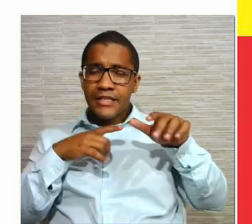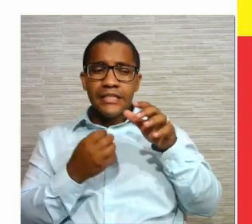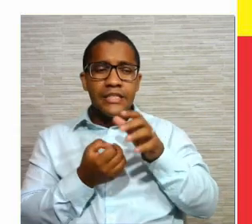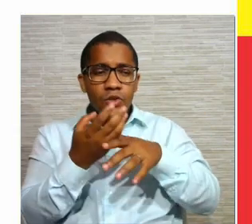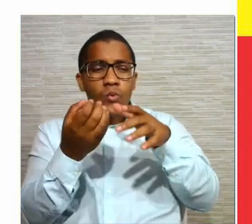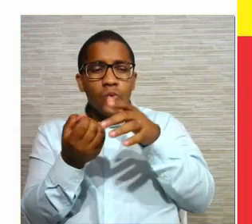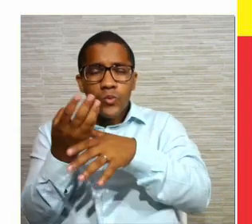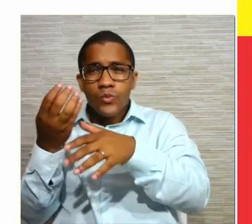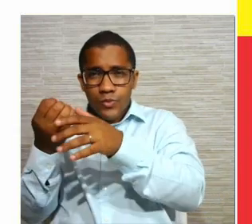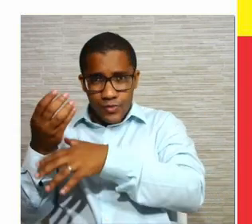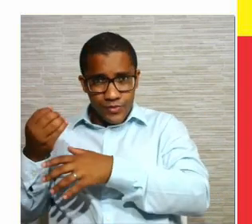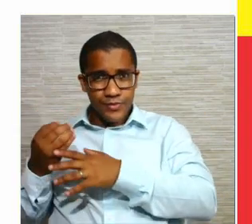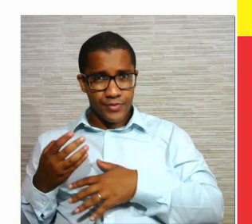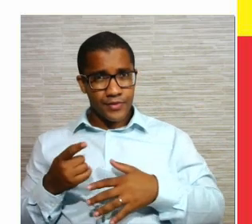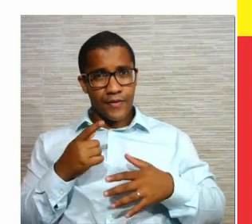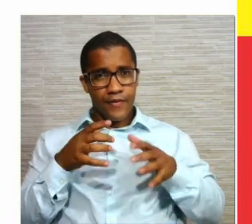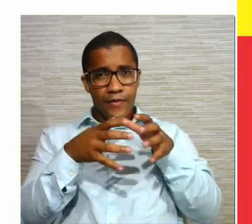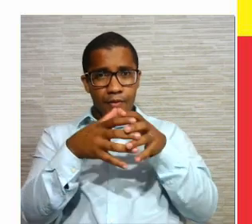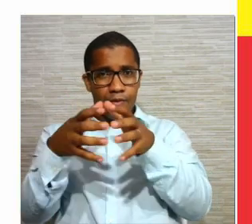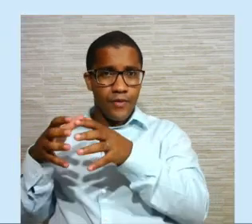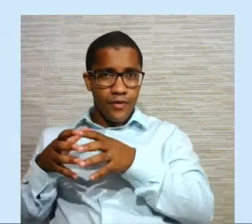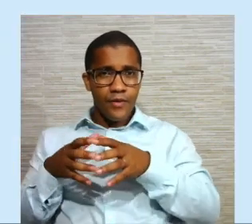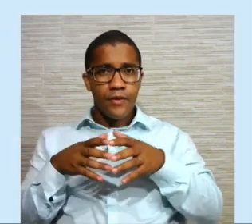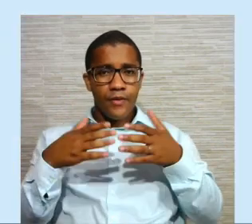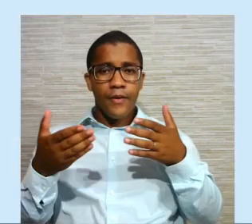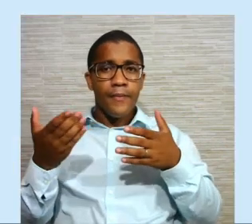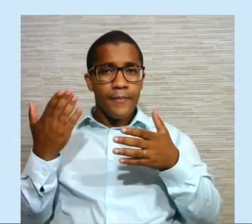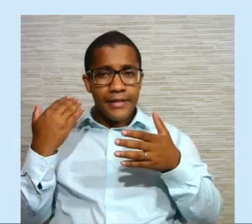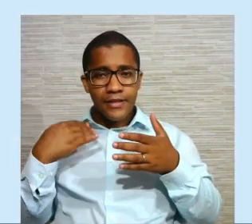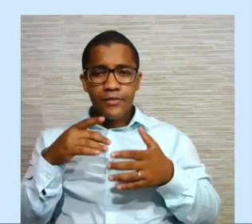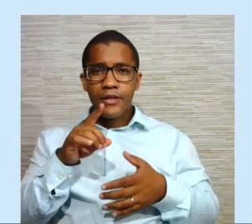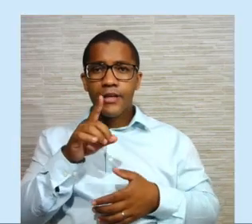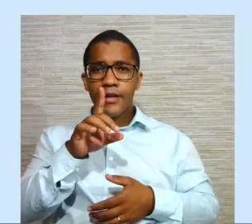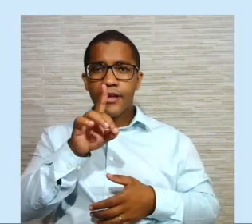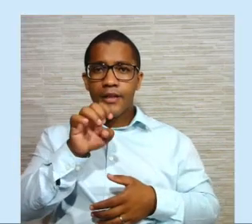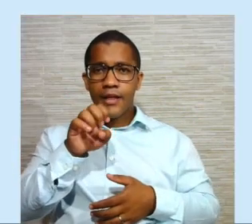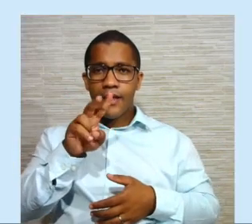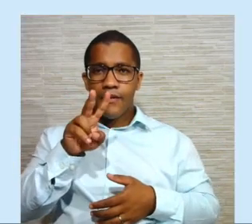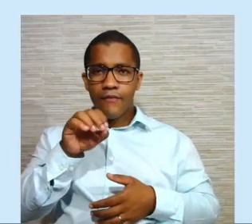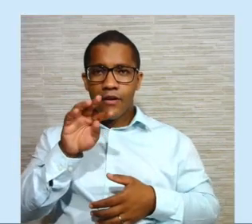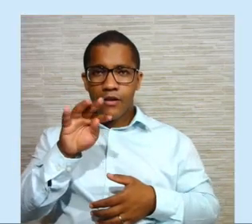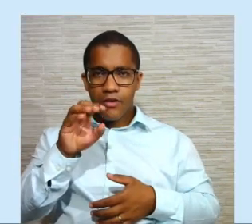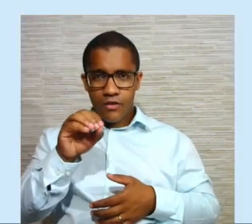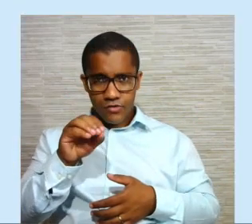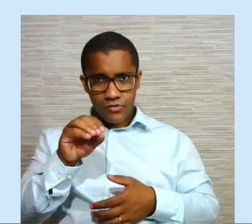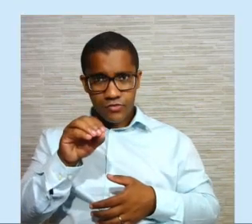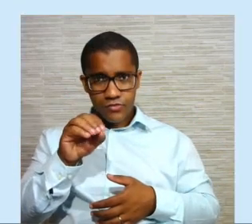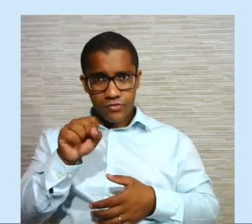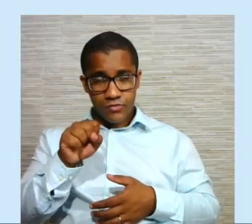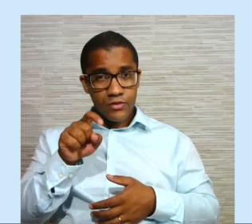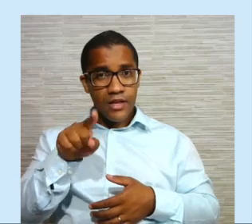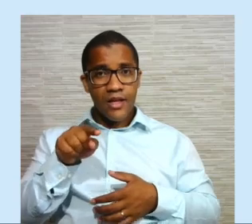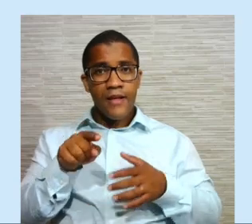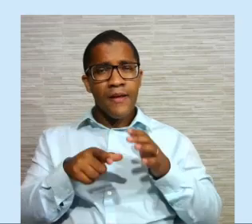tarde, Devotos. Devotos, a princípio, era chamado Devotos do Ódio, mas como ele disse que esse